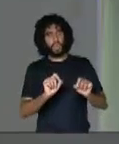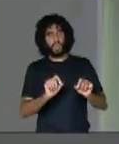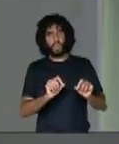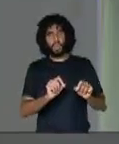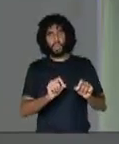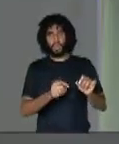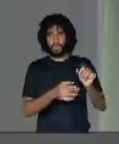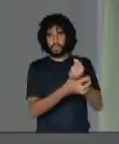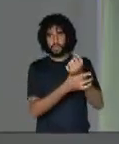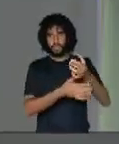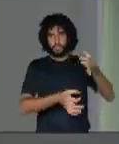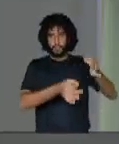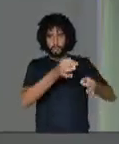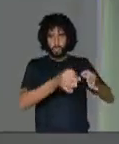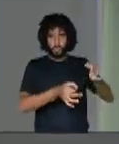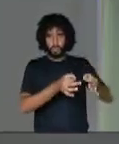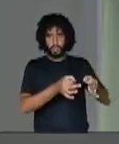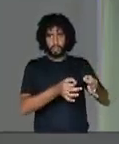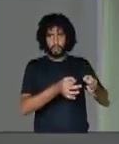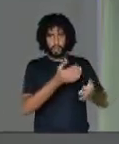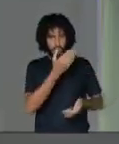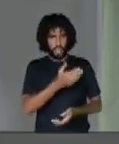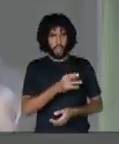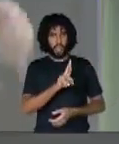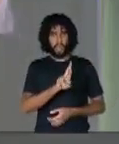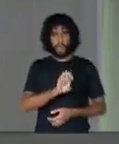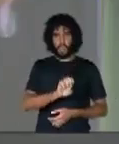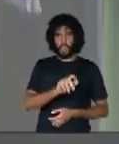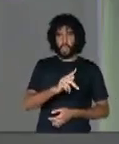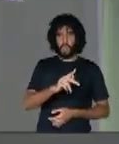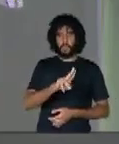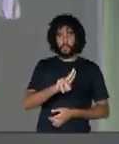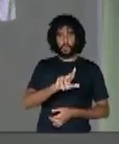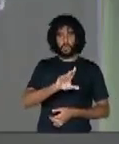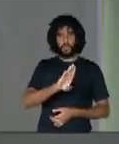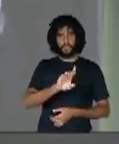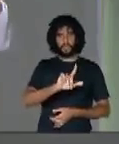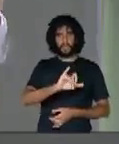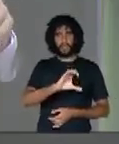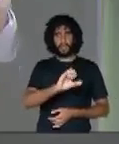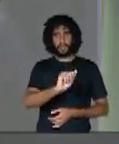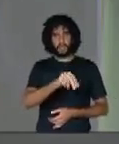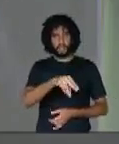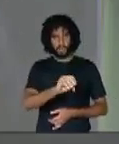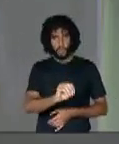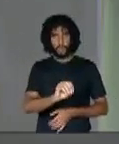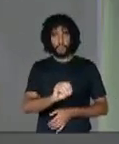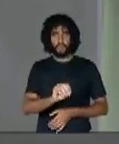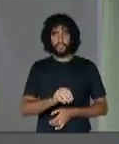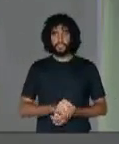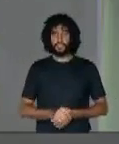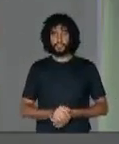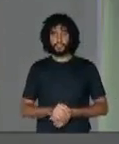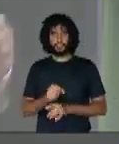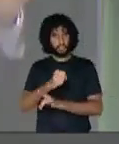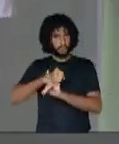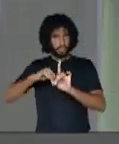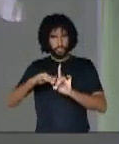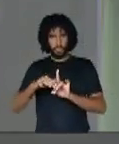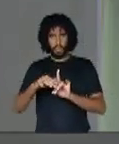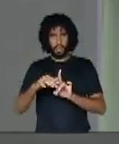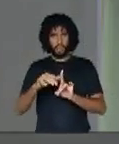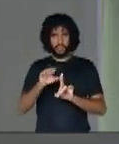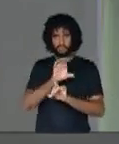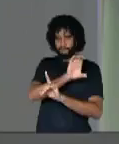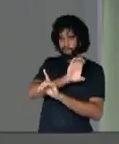jurídica, que é um ativo republicano, democrático, sem o qual a sociedade não há de receber